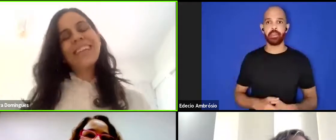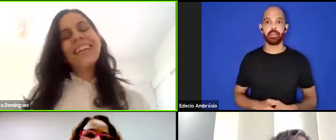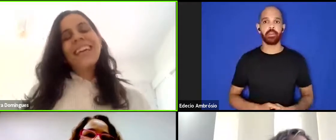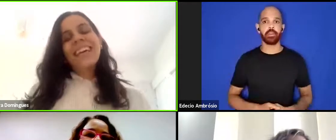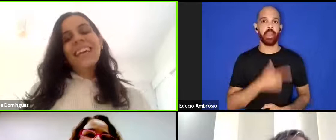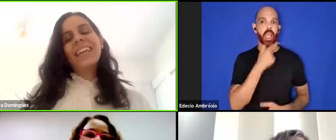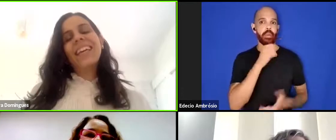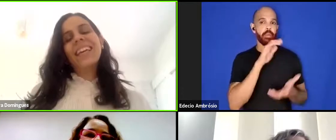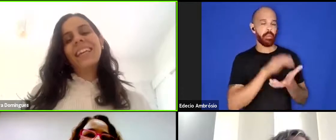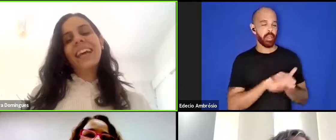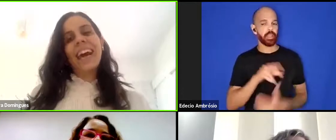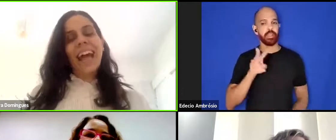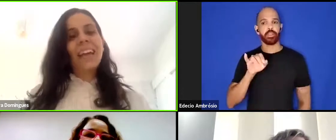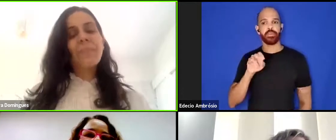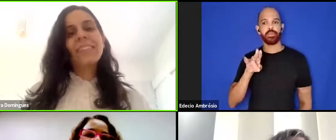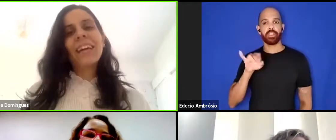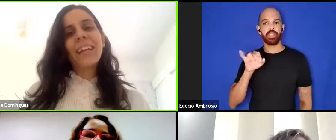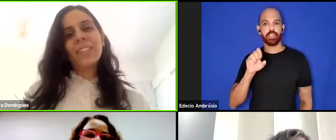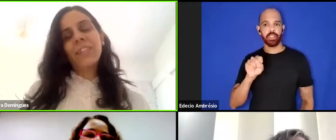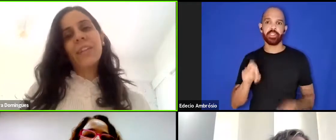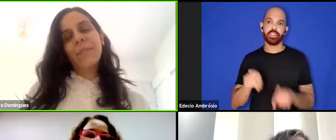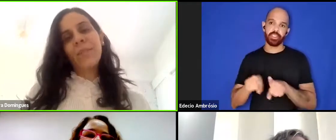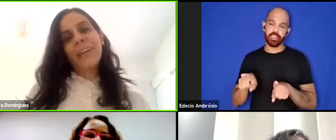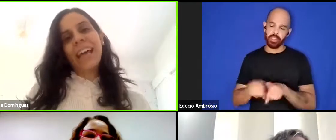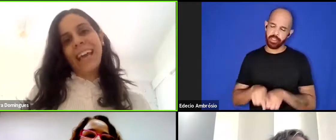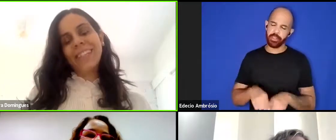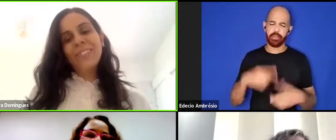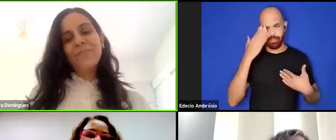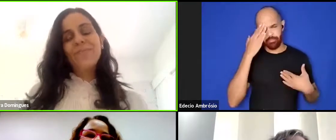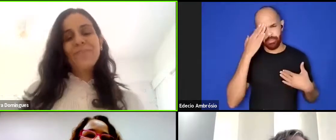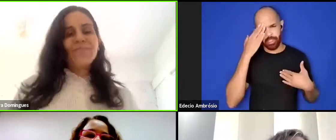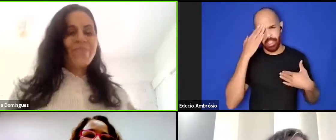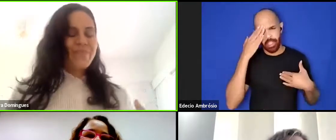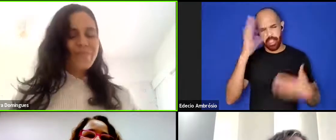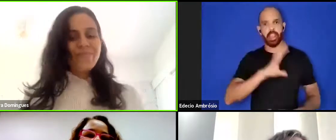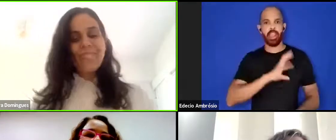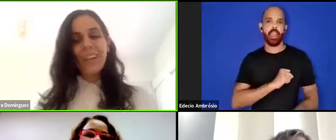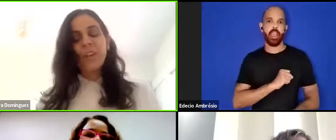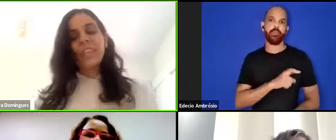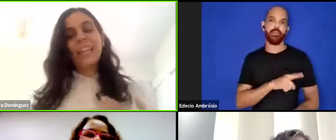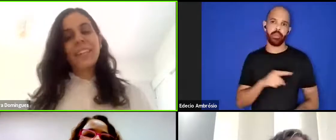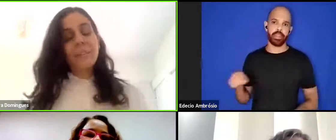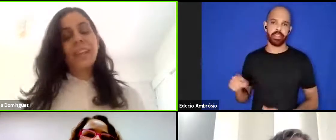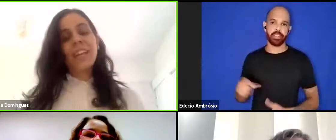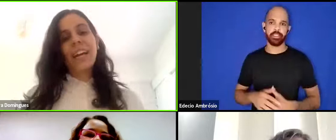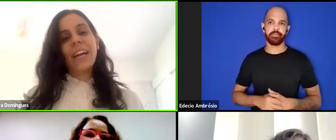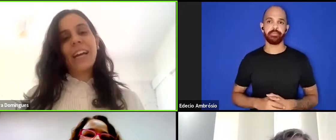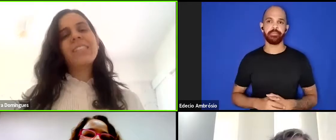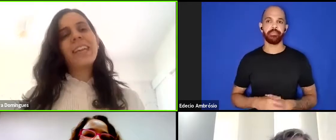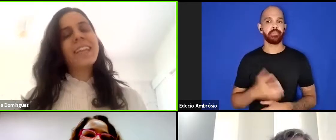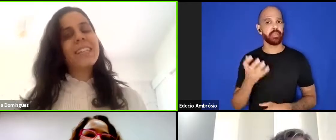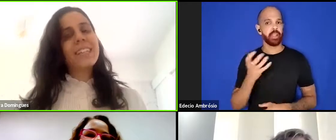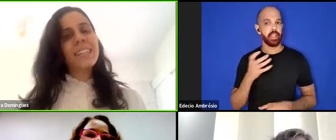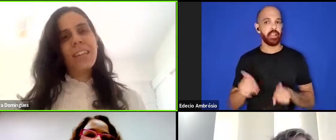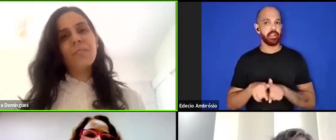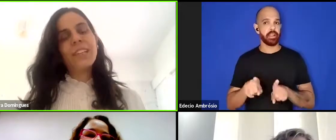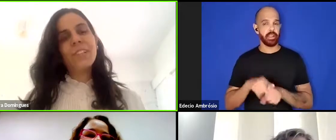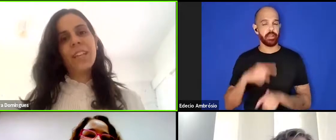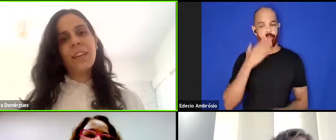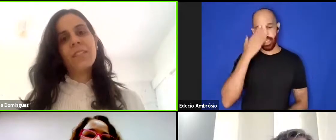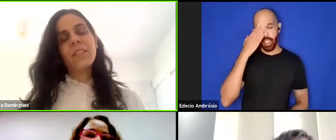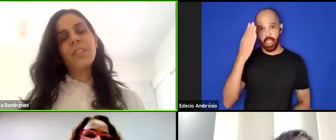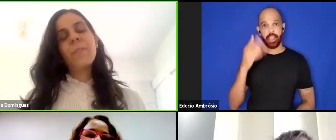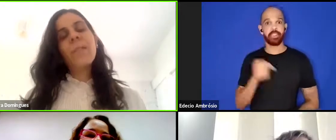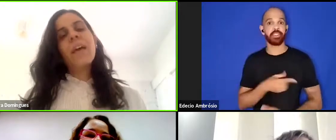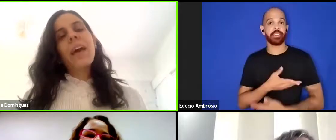Vinícius, e declarar a imensa gratidão e amor a eles. Gostaria também de agradecer aos recém-nascidos,